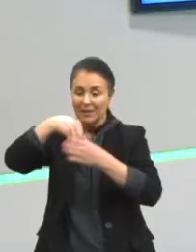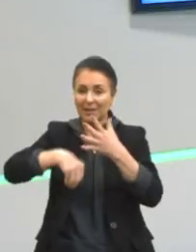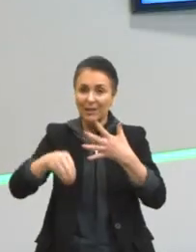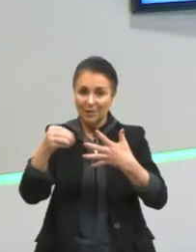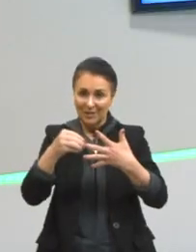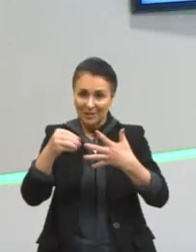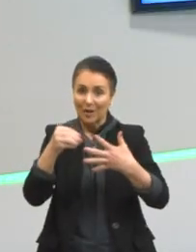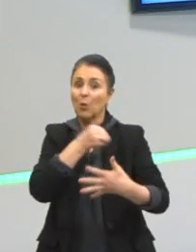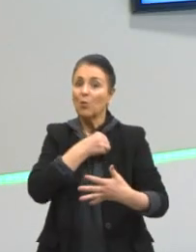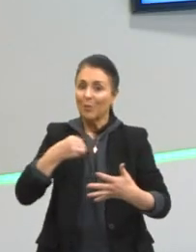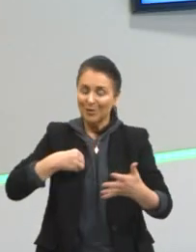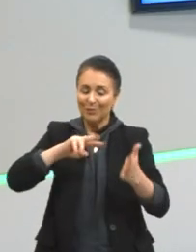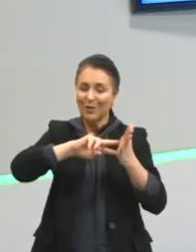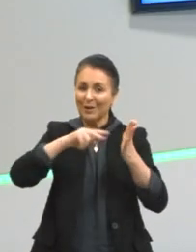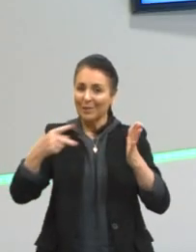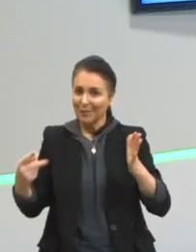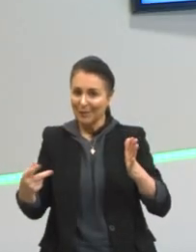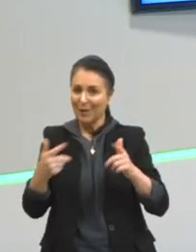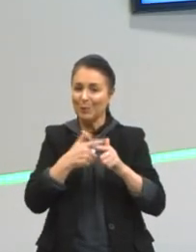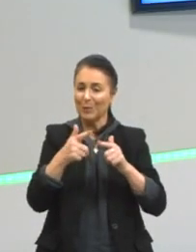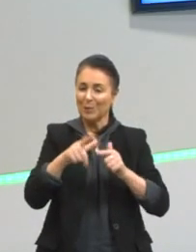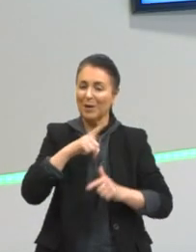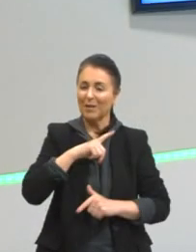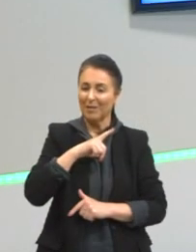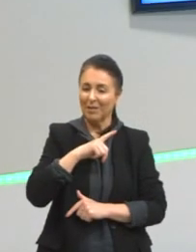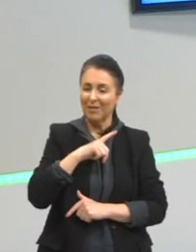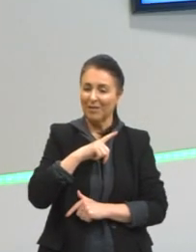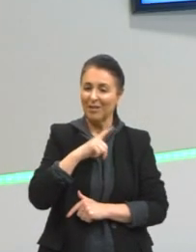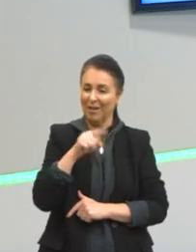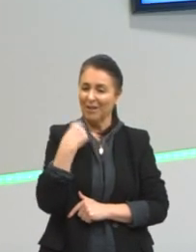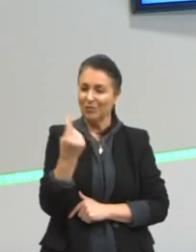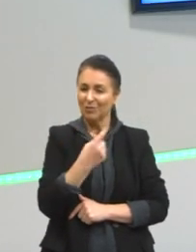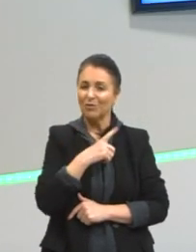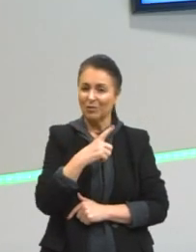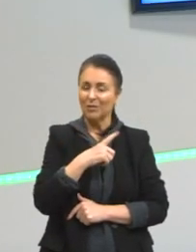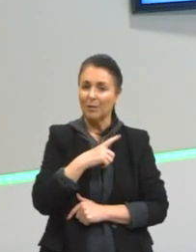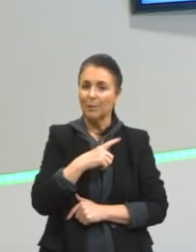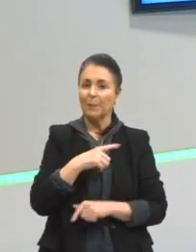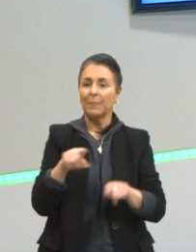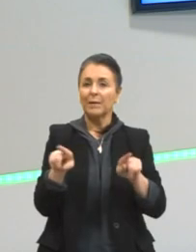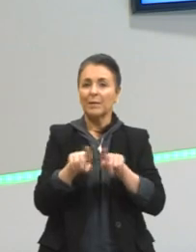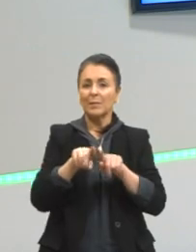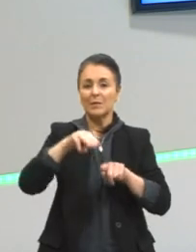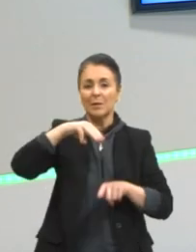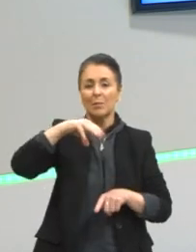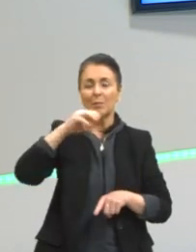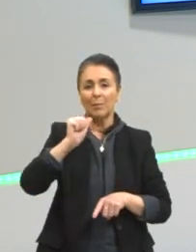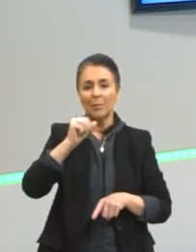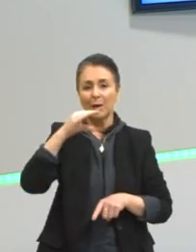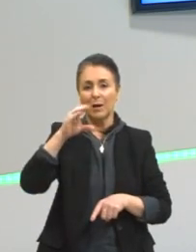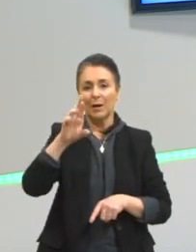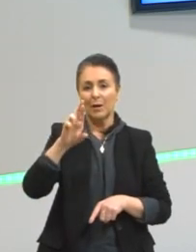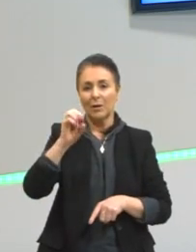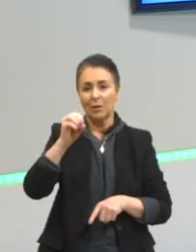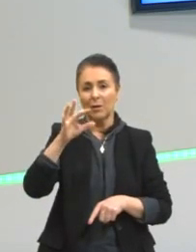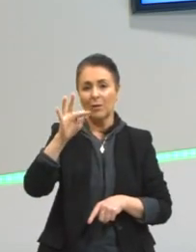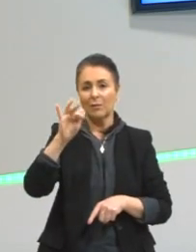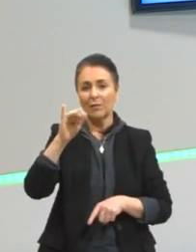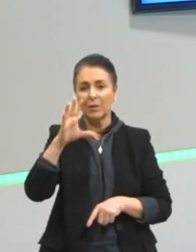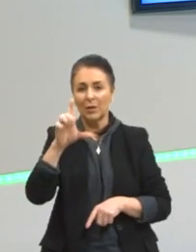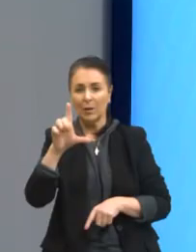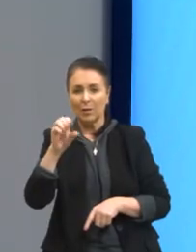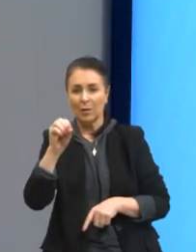interpretar ali qual é o problema a e por último e não menos importante temos os macrófitas os macrófagos